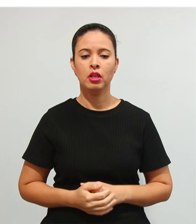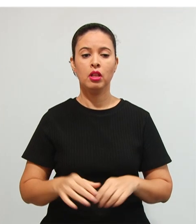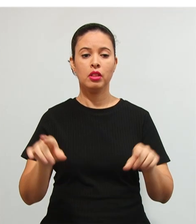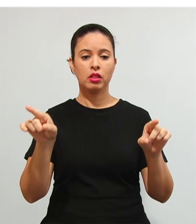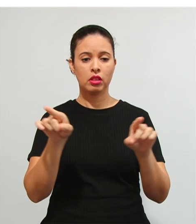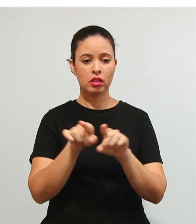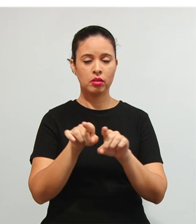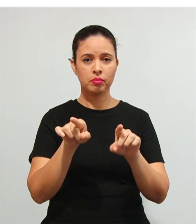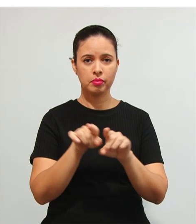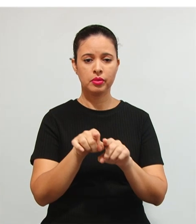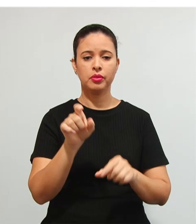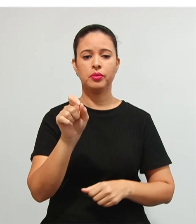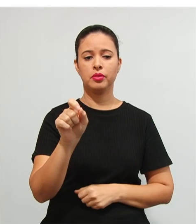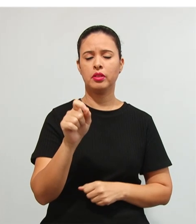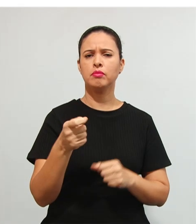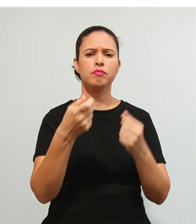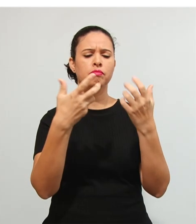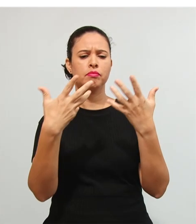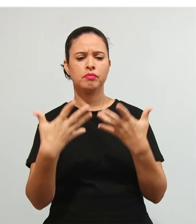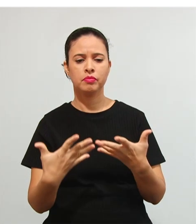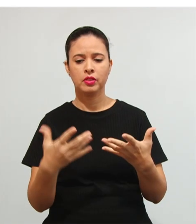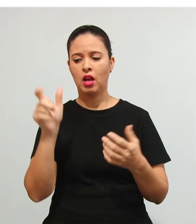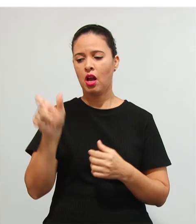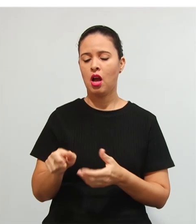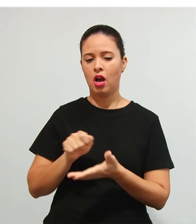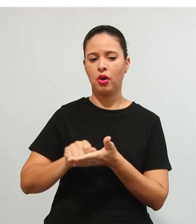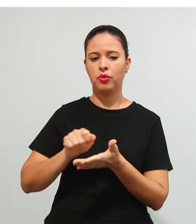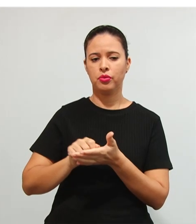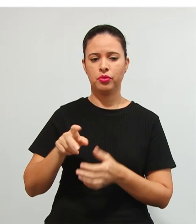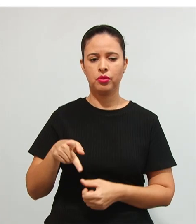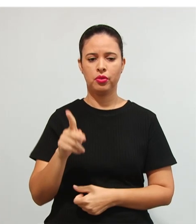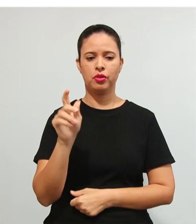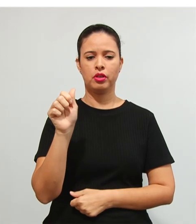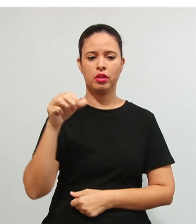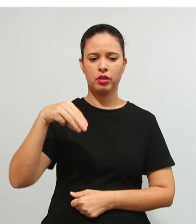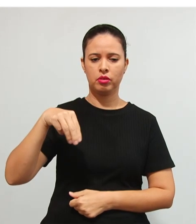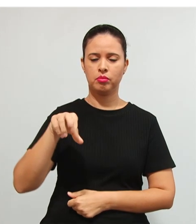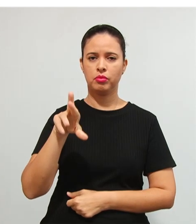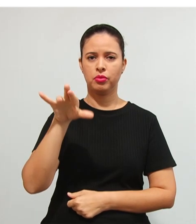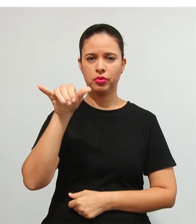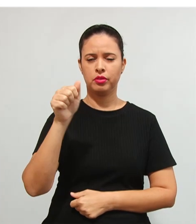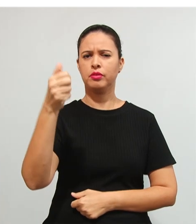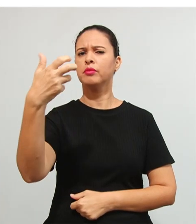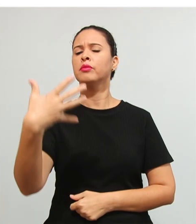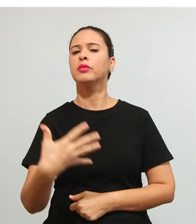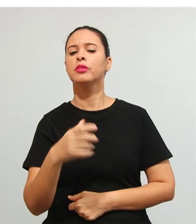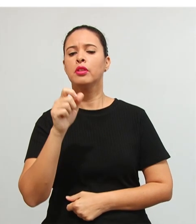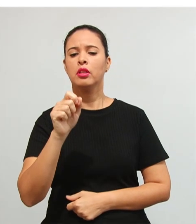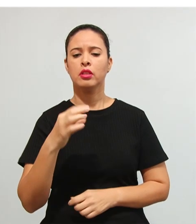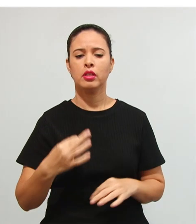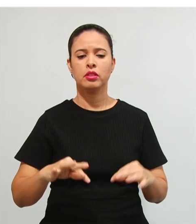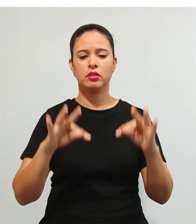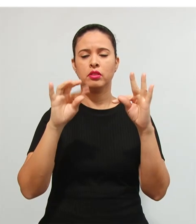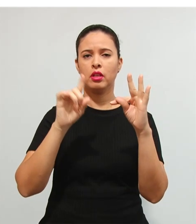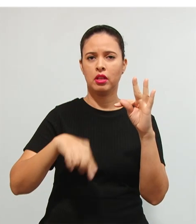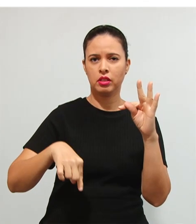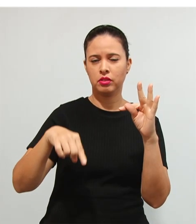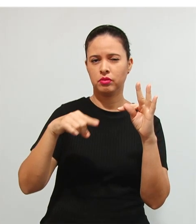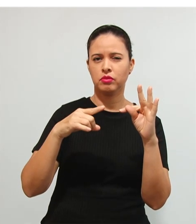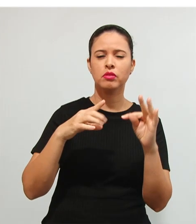Ainda, na descrição de Kamura, tecnologia consiste no saber, nos conhecimentos